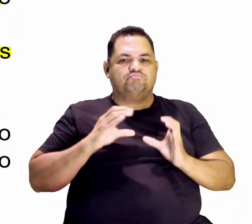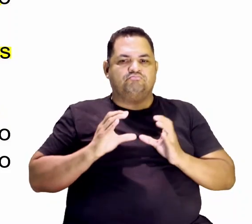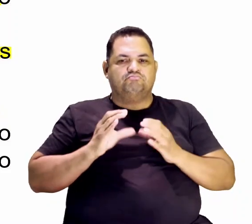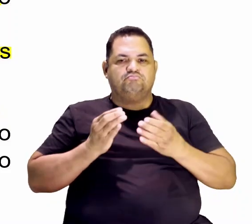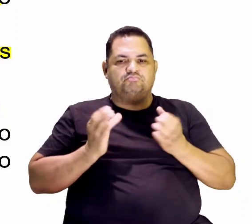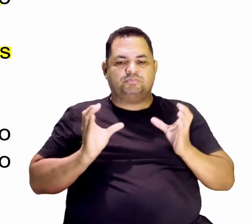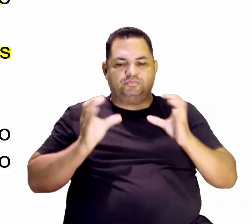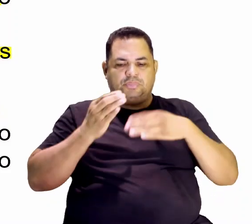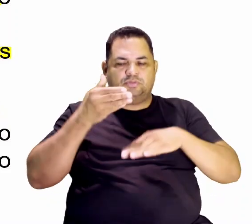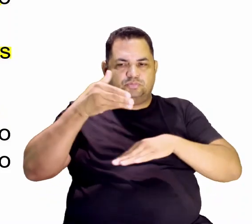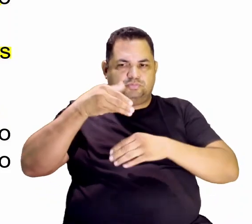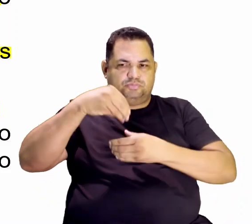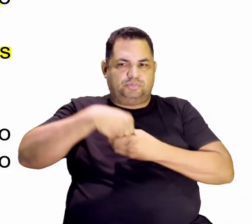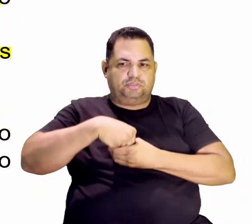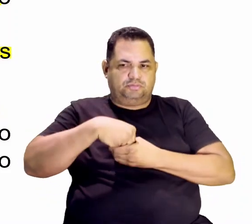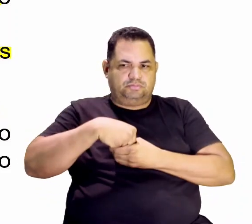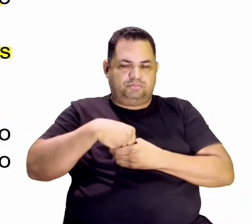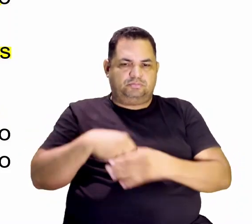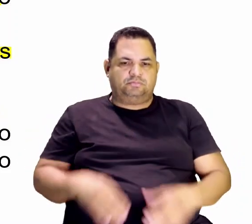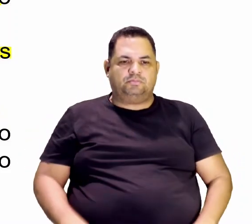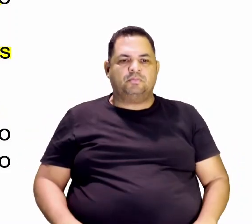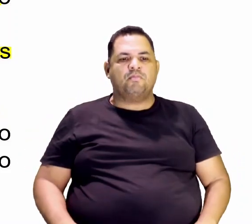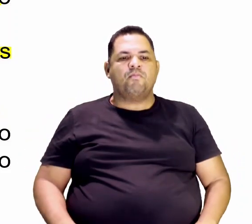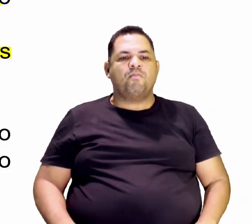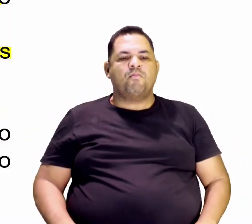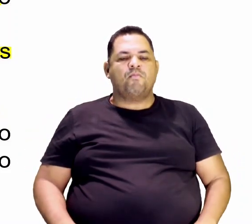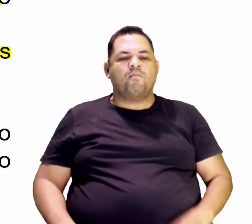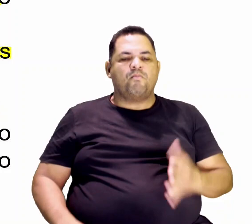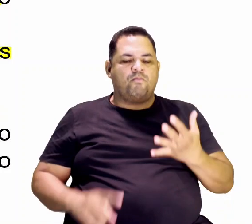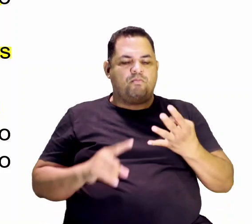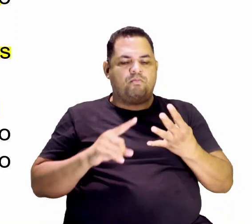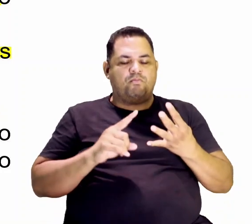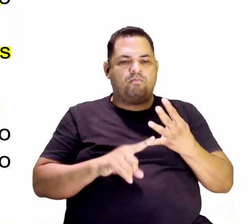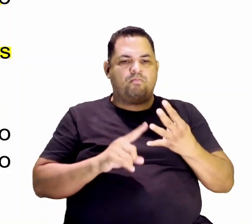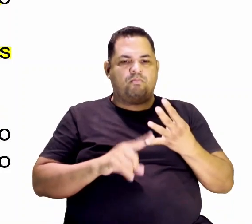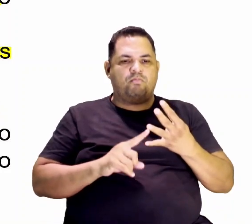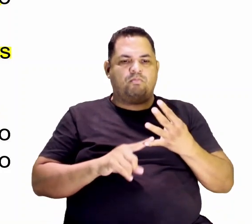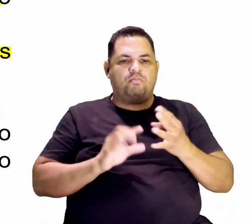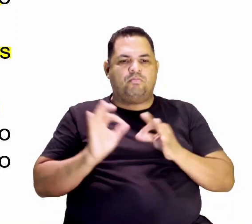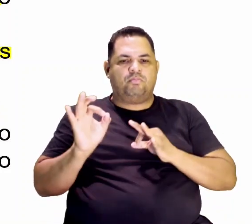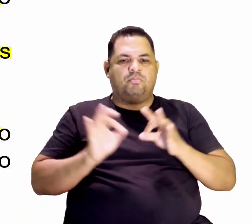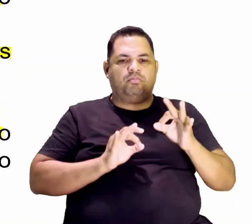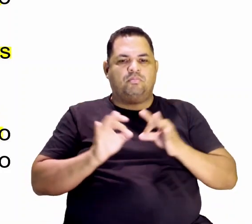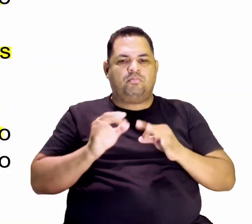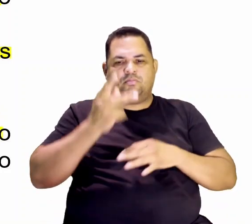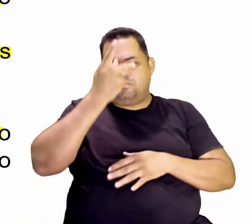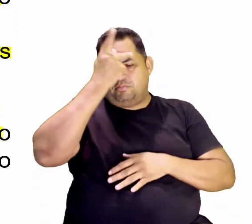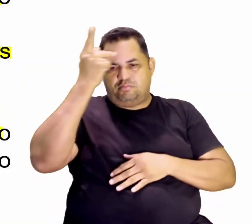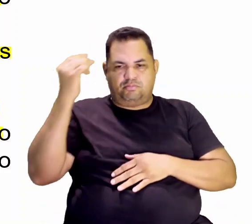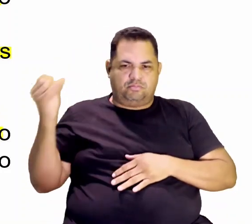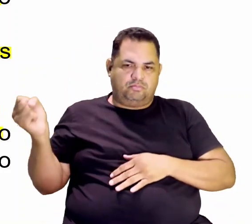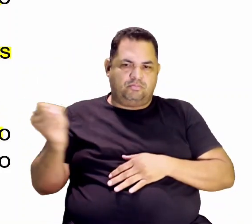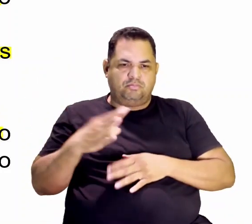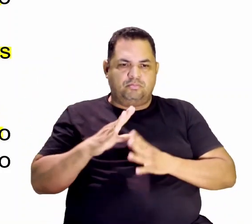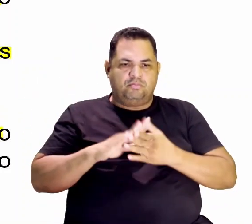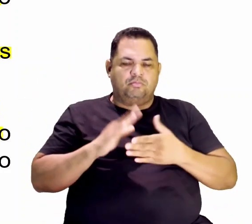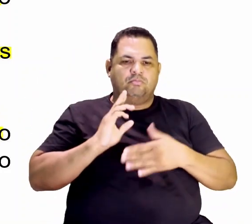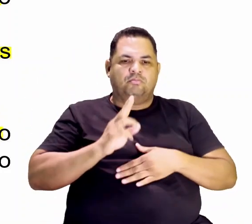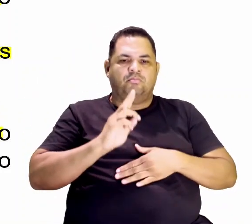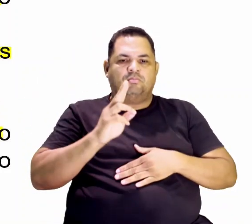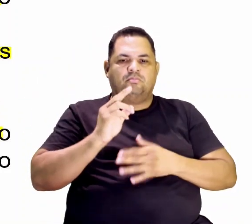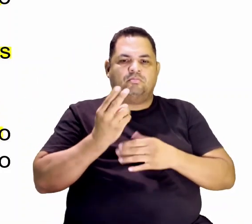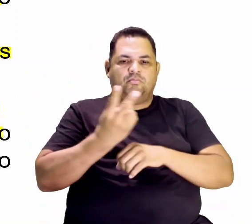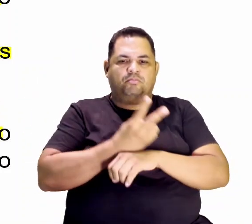coletividade. 4. São formadas por pessoas jovens que a todo momento